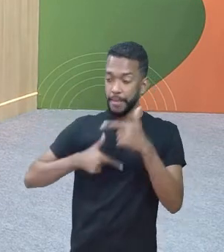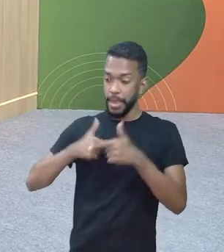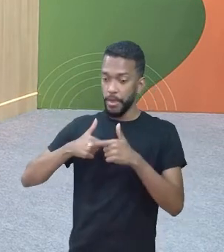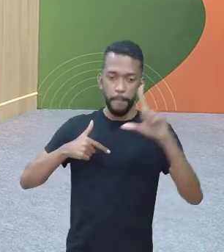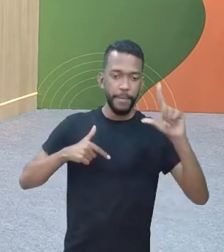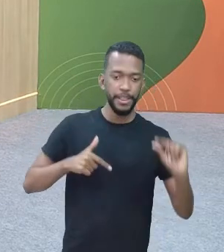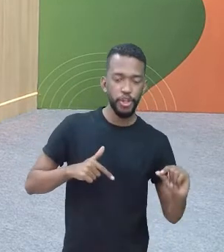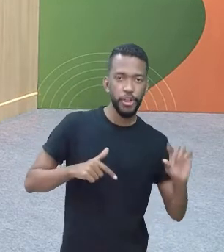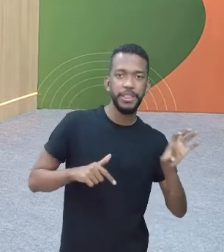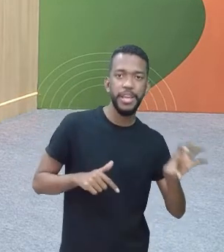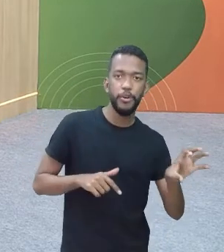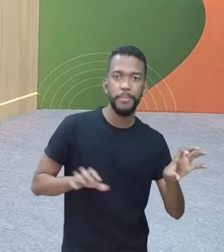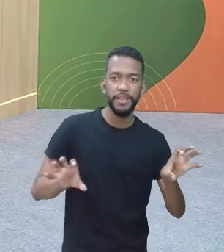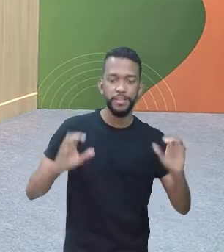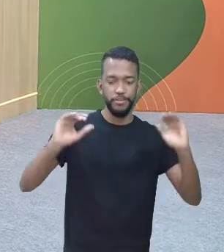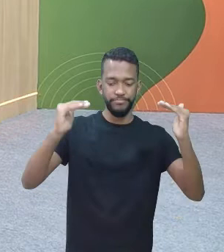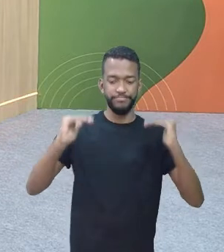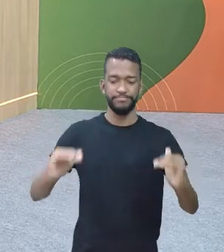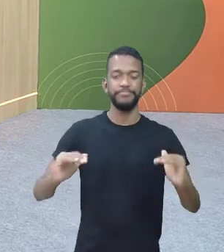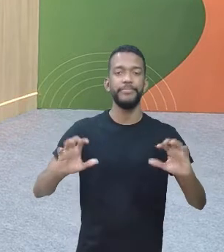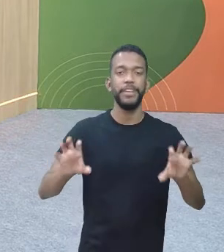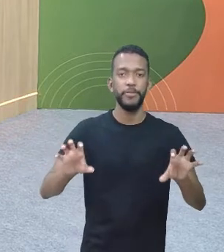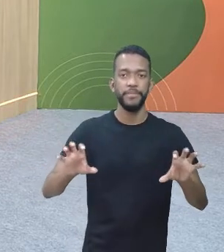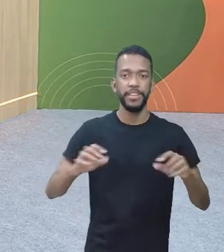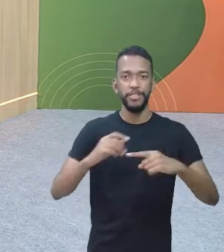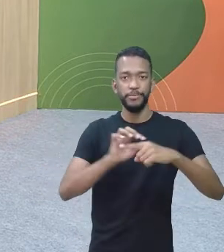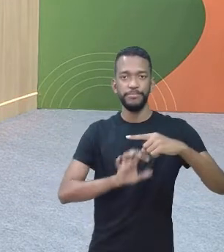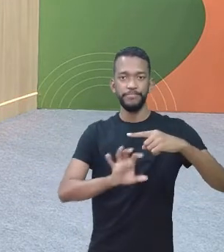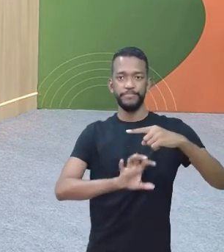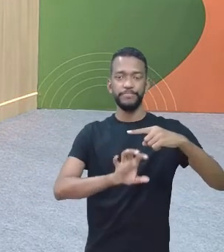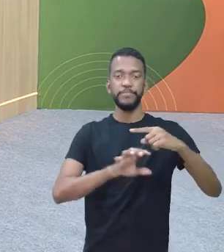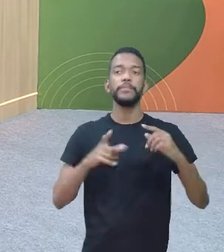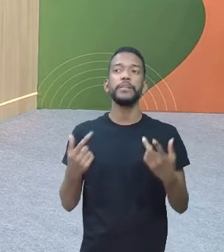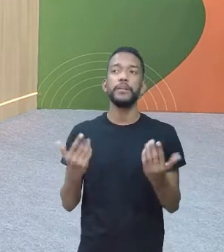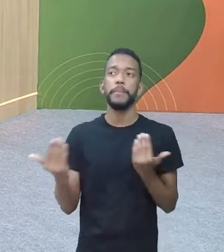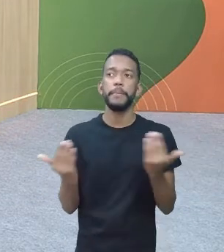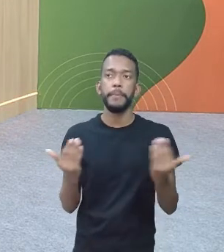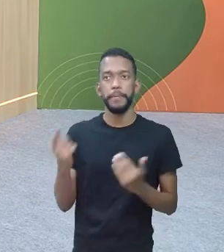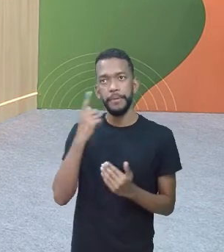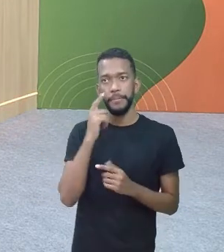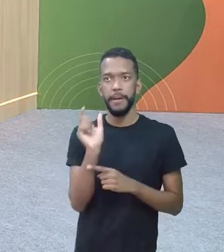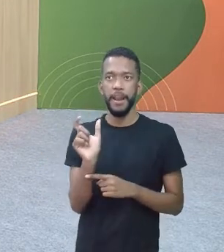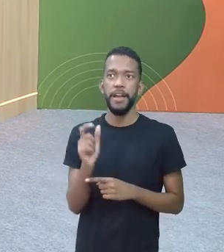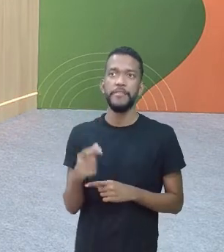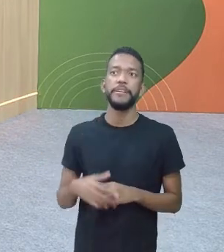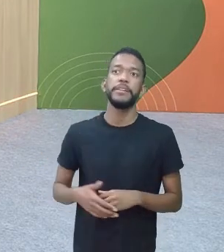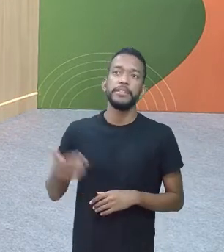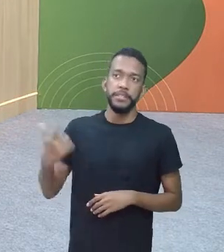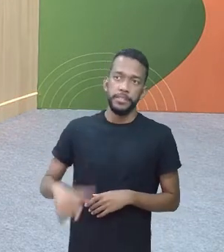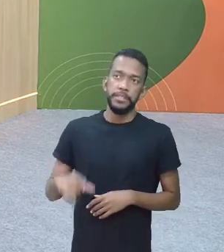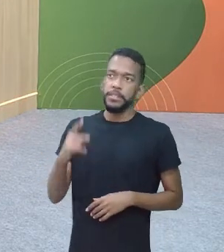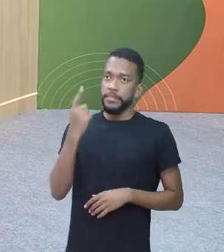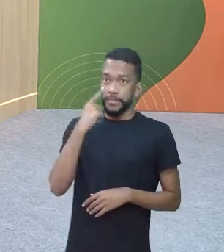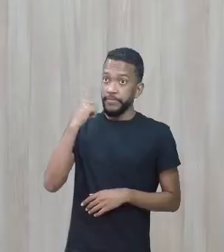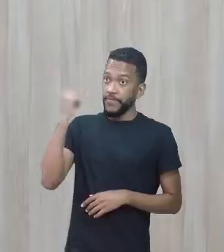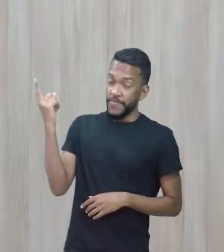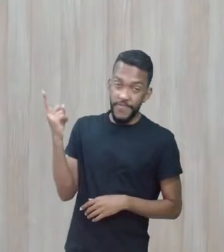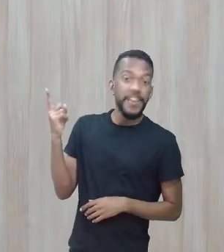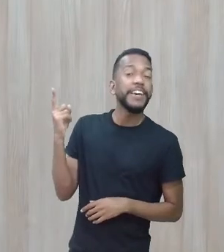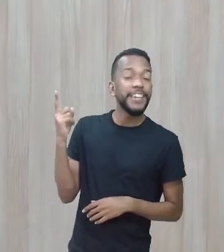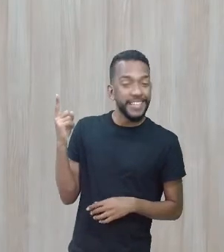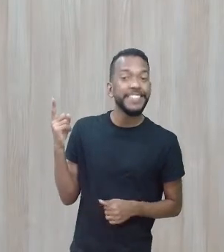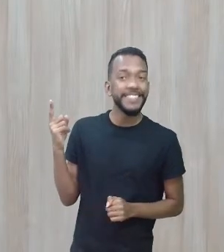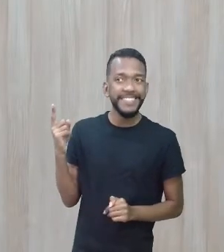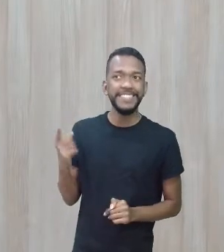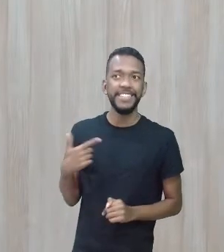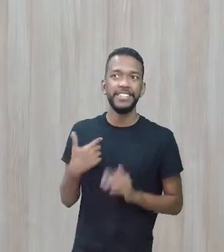menor denominador. Dá para perceber esse joguinho aí das palavras? Então, vamos lá. Um outro exemplo que eu trouxe aqui foi para